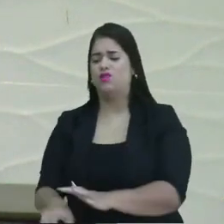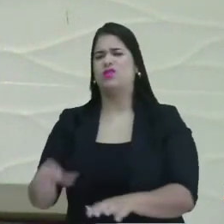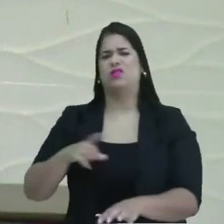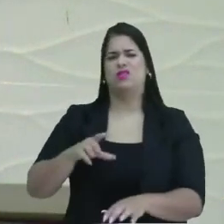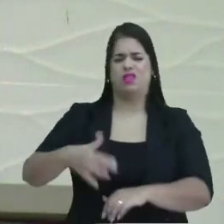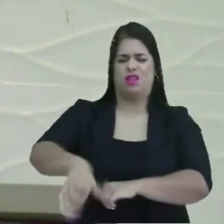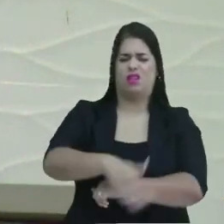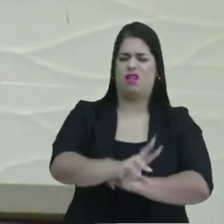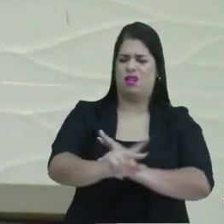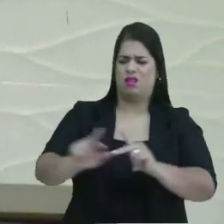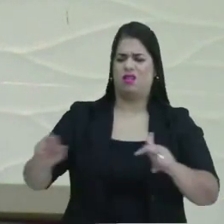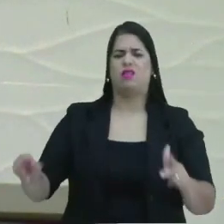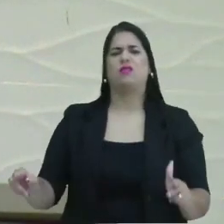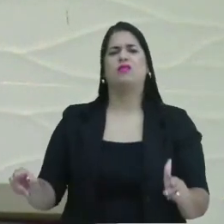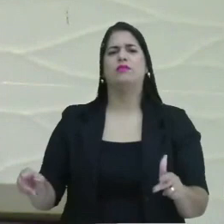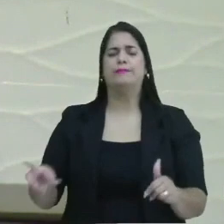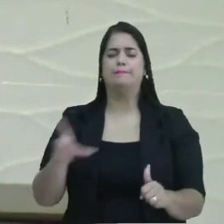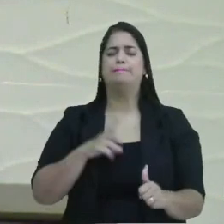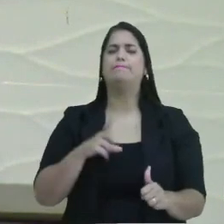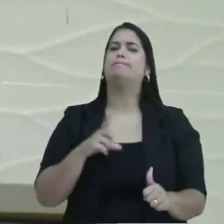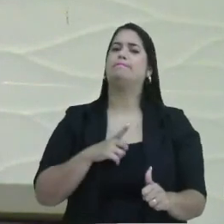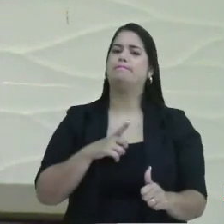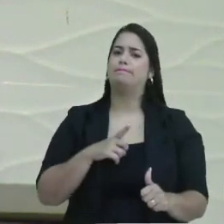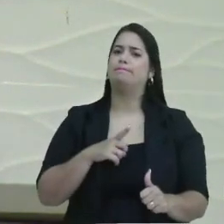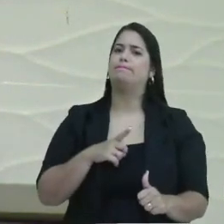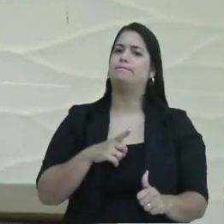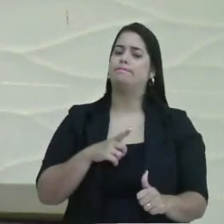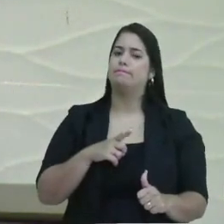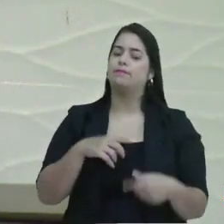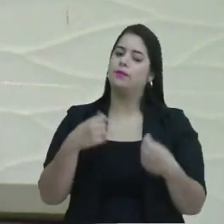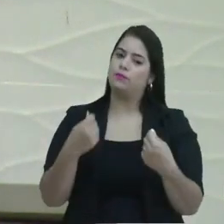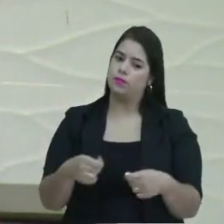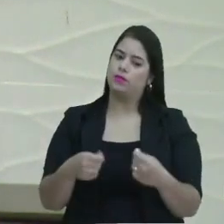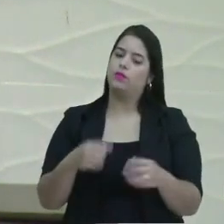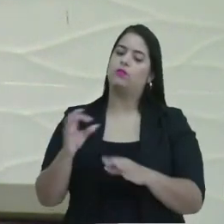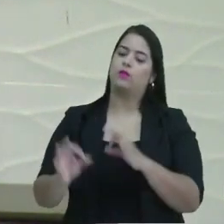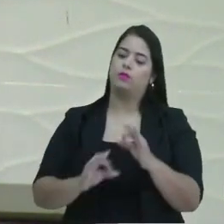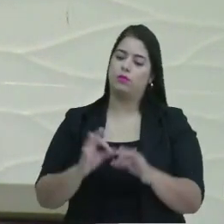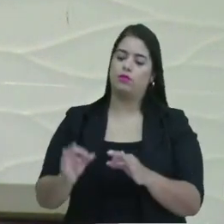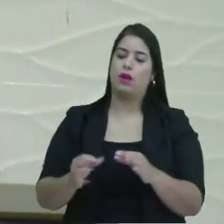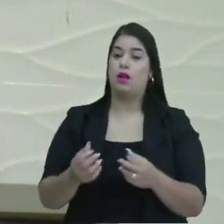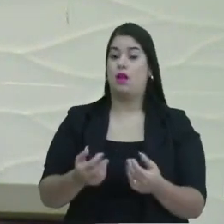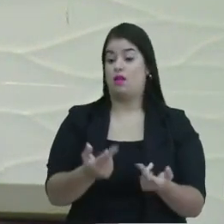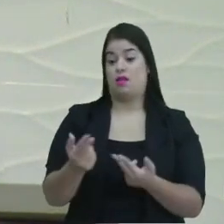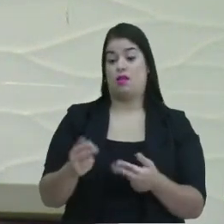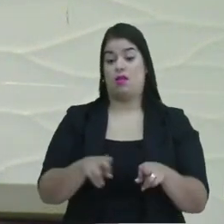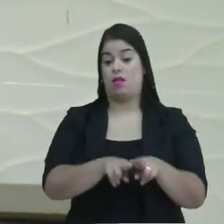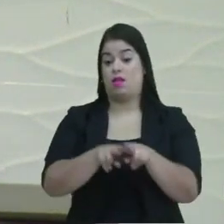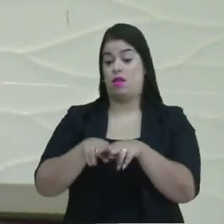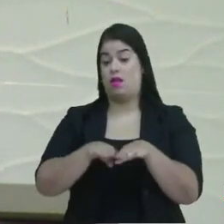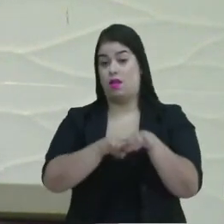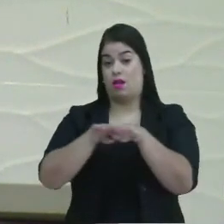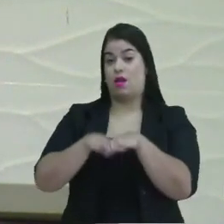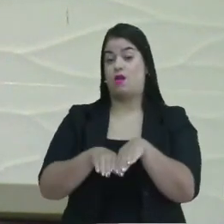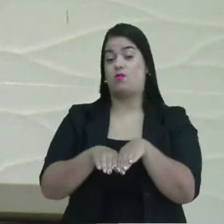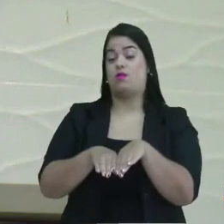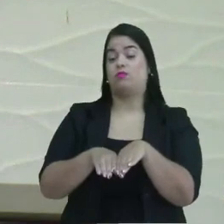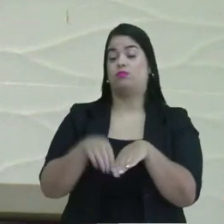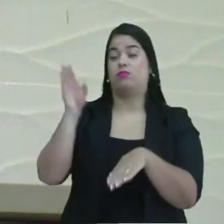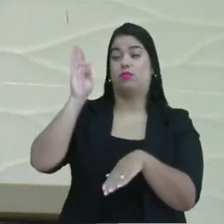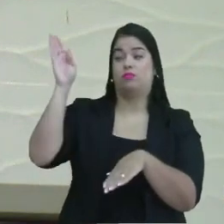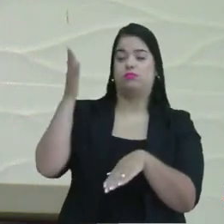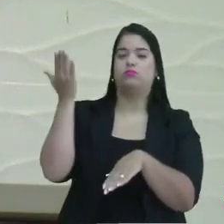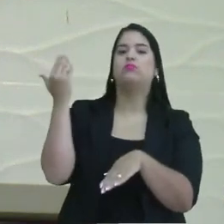existe uma grande quantidade de metralha nessa gestão a ser tirada, bem como na anterior. Então a gente pede que o município não meça os